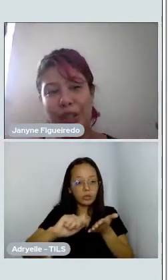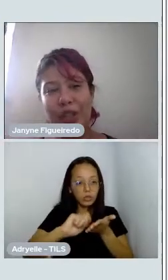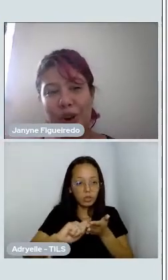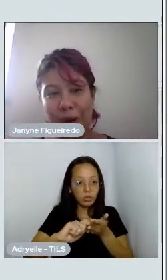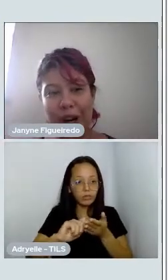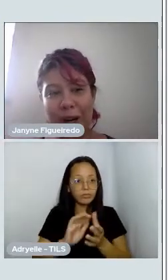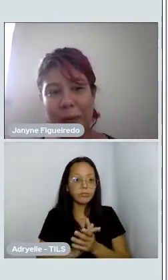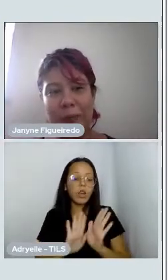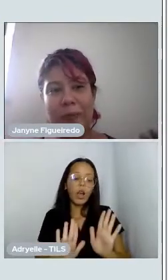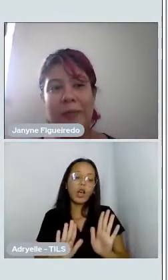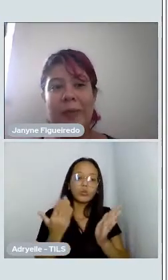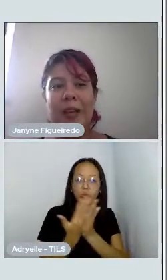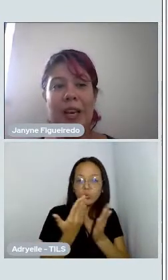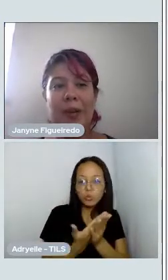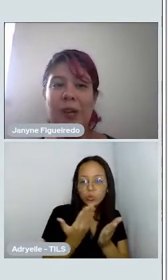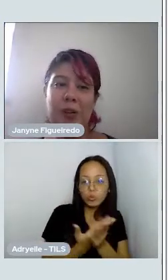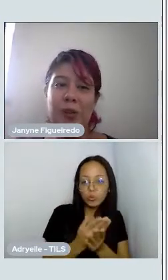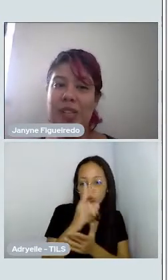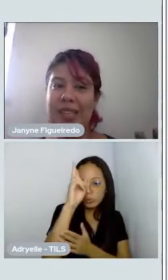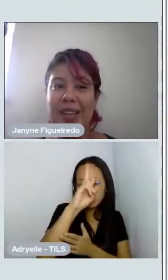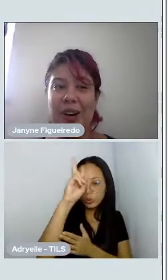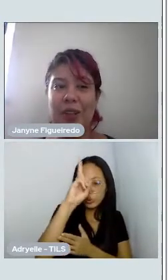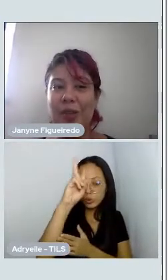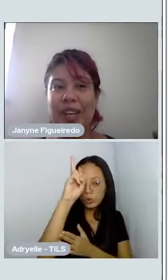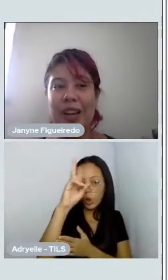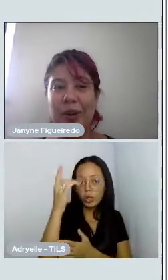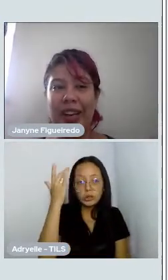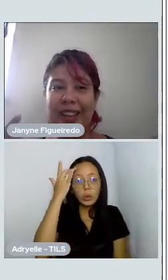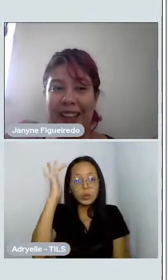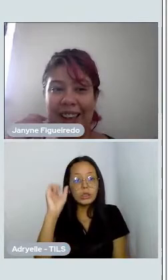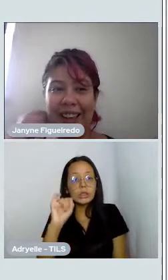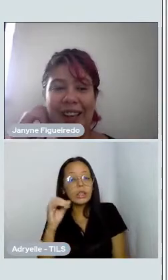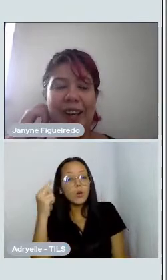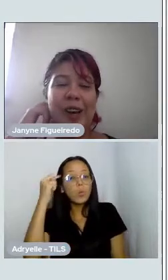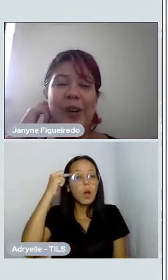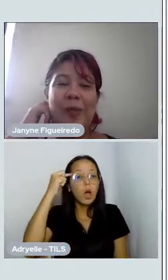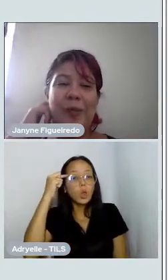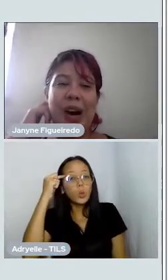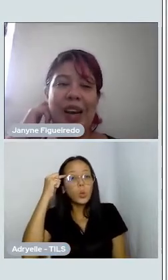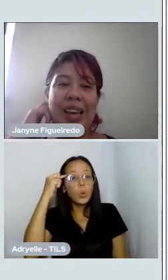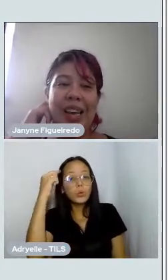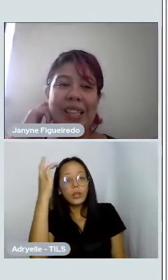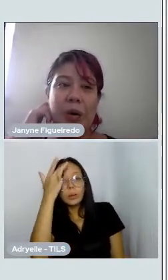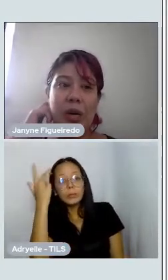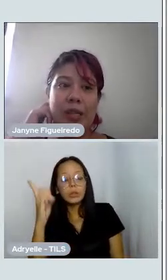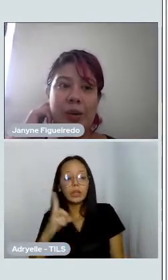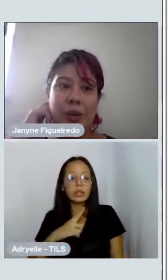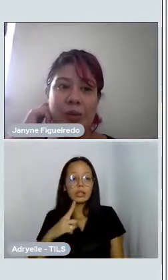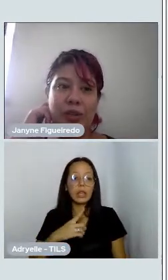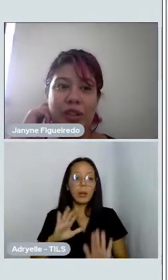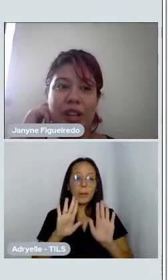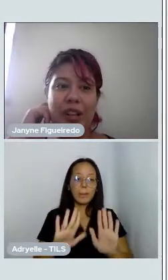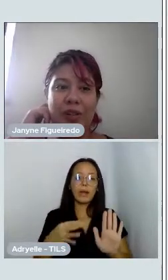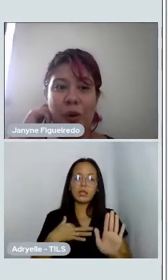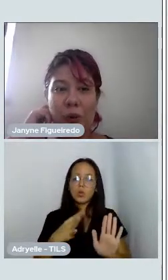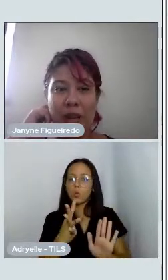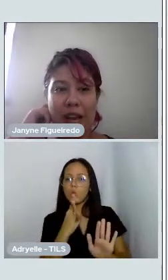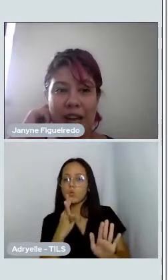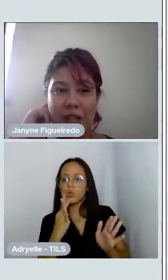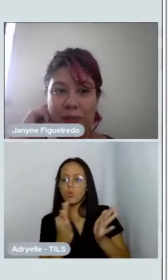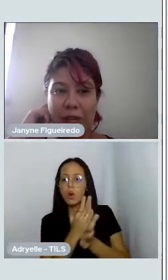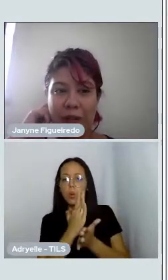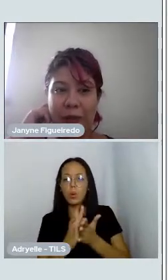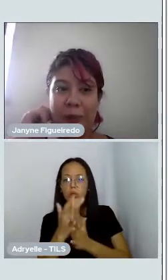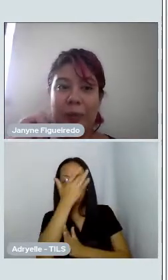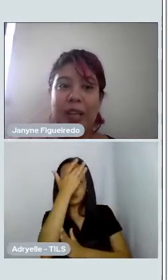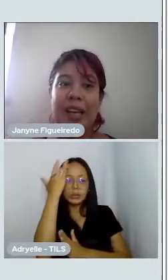estudo de história, eu não sei se é uma dúvida que alguém tem, mas eu conheço algumas pessoas que têm, então vou